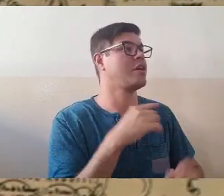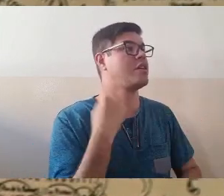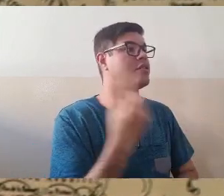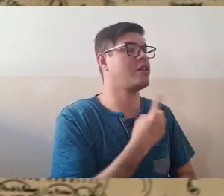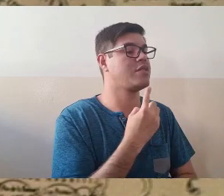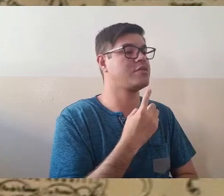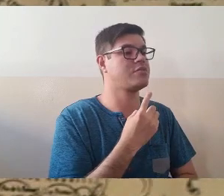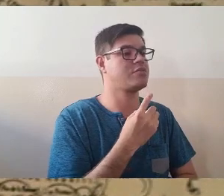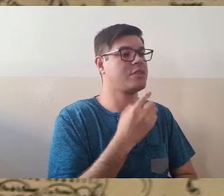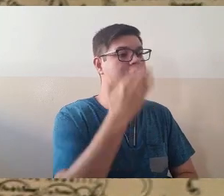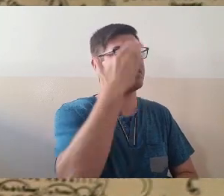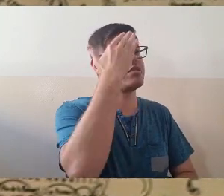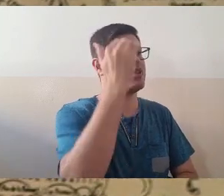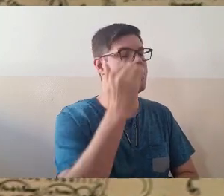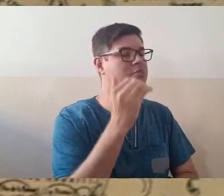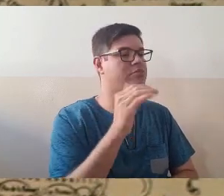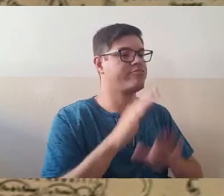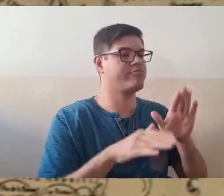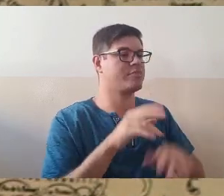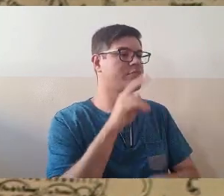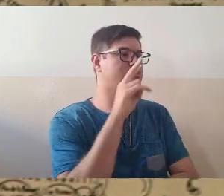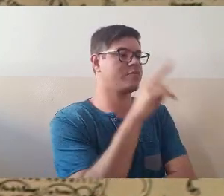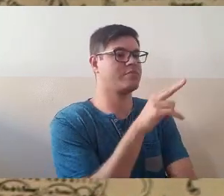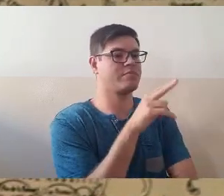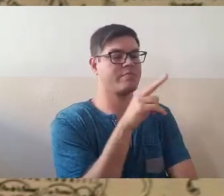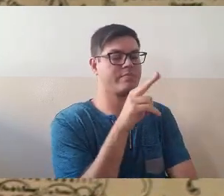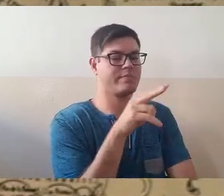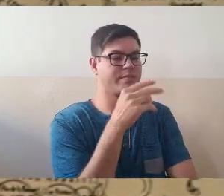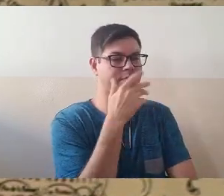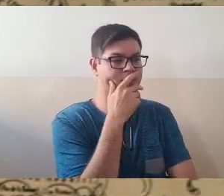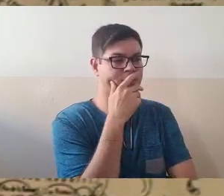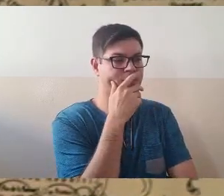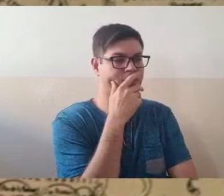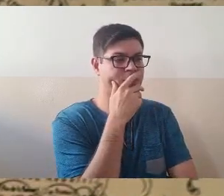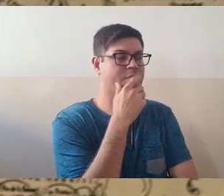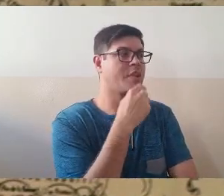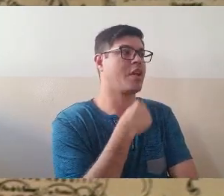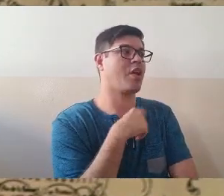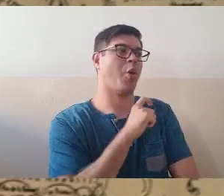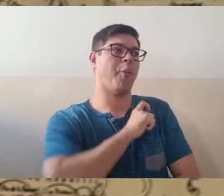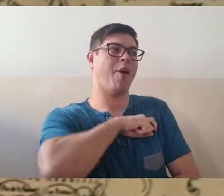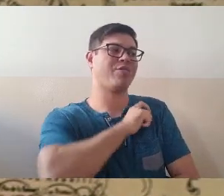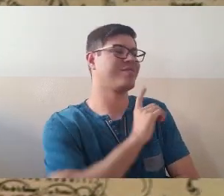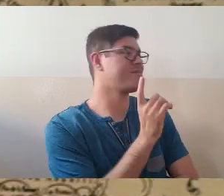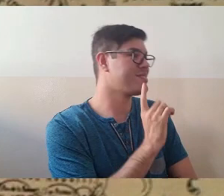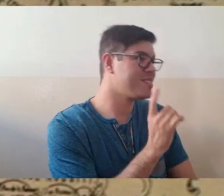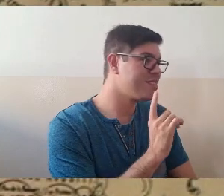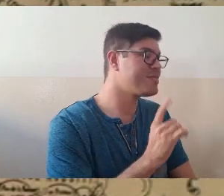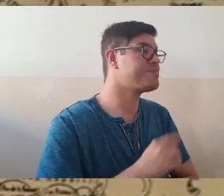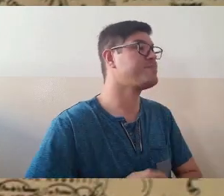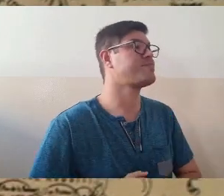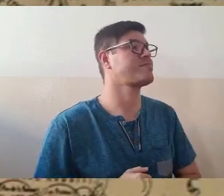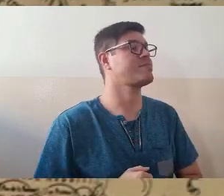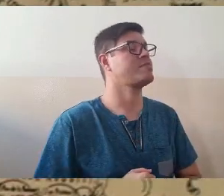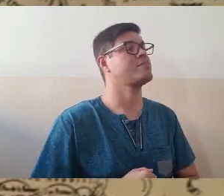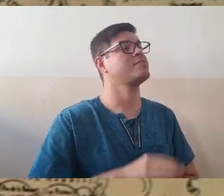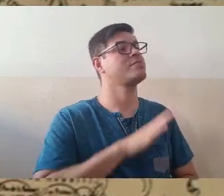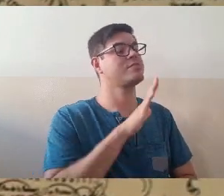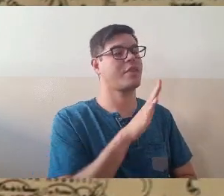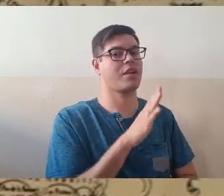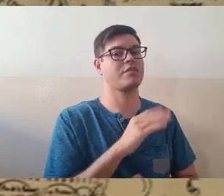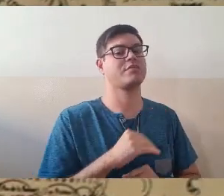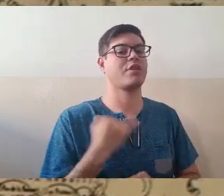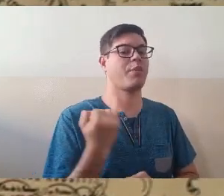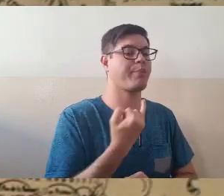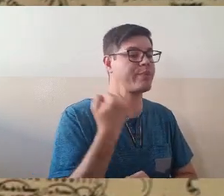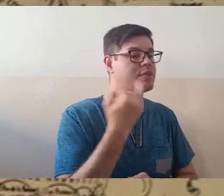sempre. Eu não sou tão Maquiavel assim, né? Mas eu acho que é